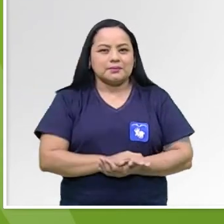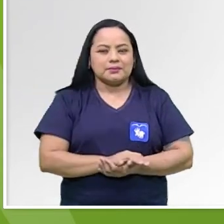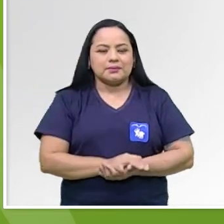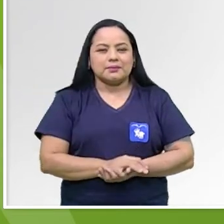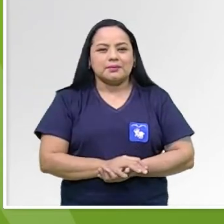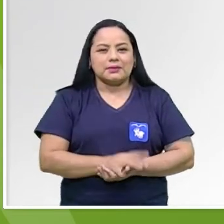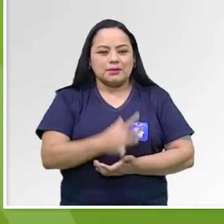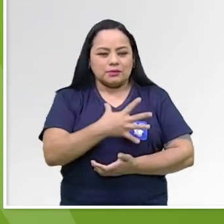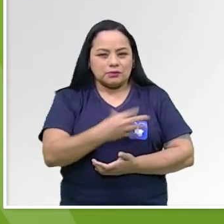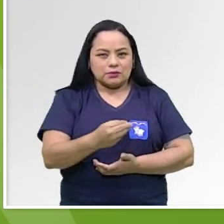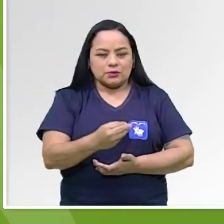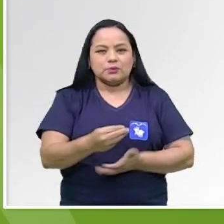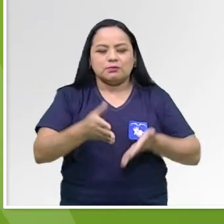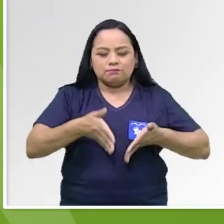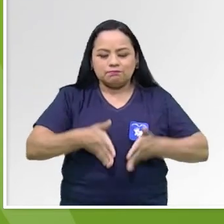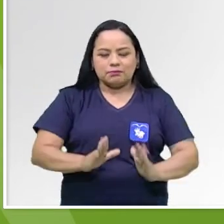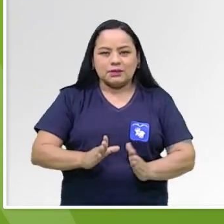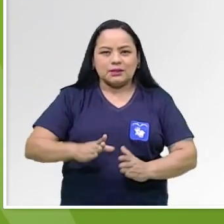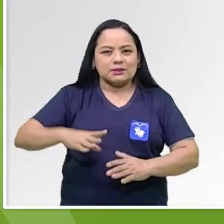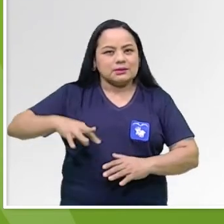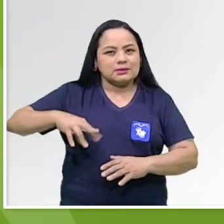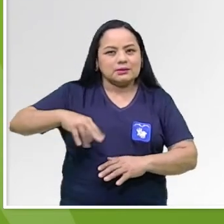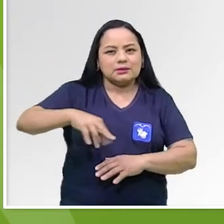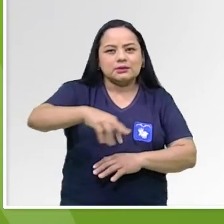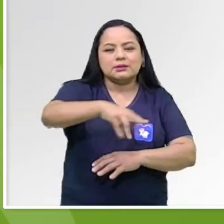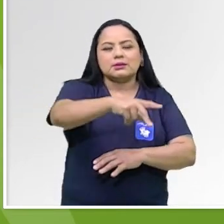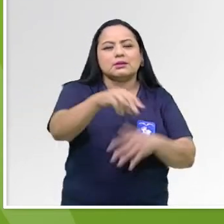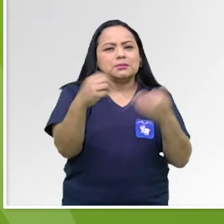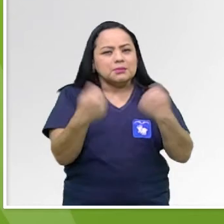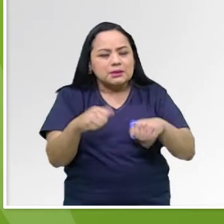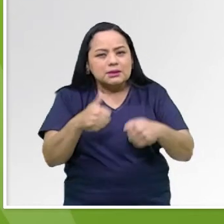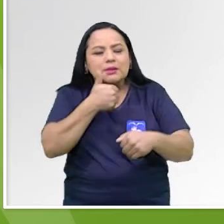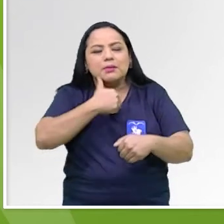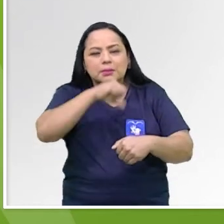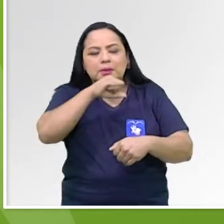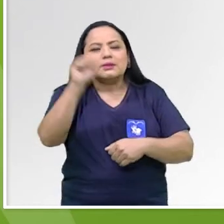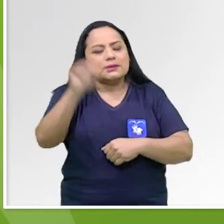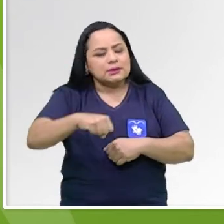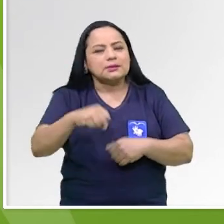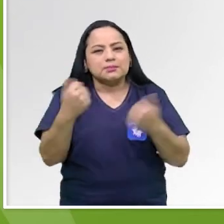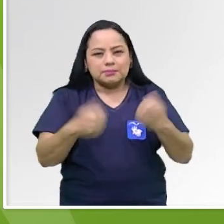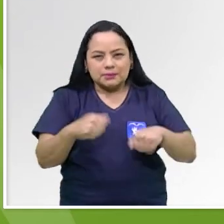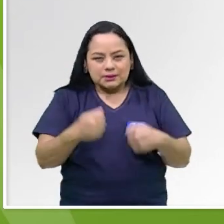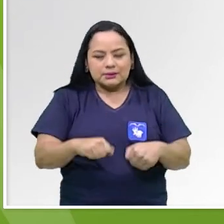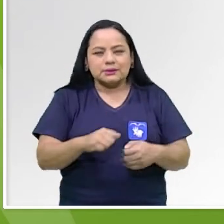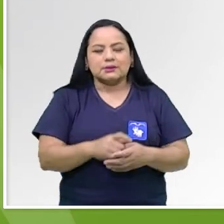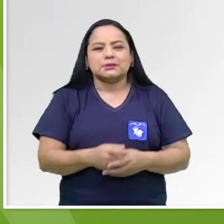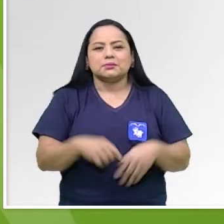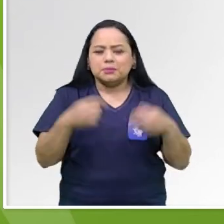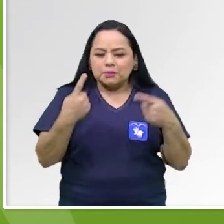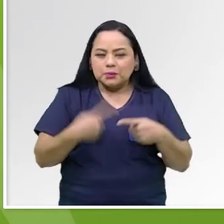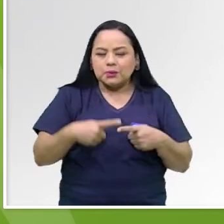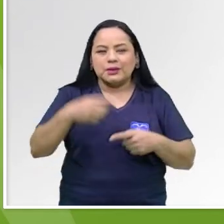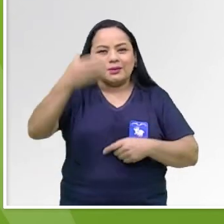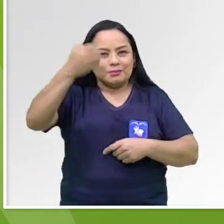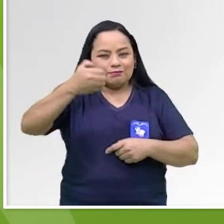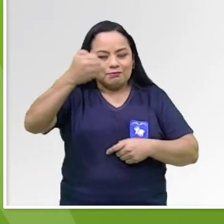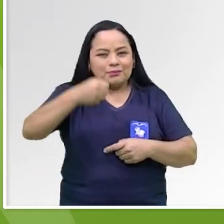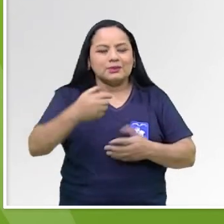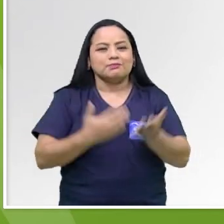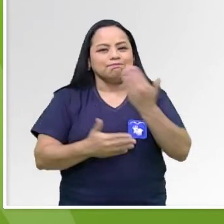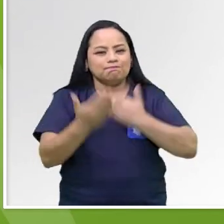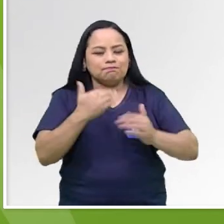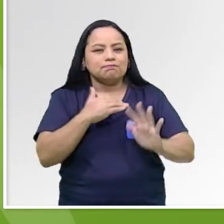filhotes nascem e já saem andando. Precisam da mãe ainda? Precisam, né? Então eles precisam ali do leite da vaca para se